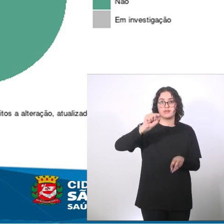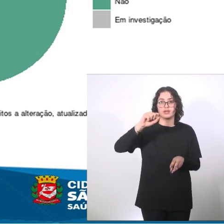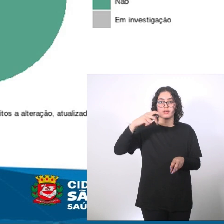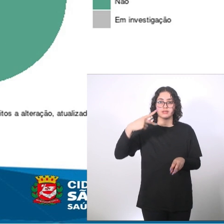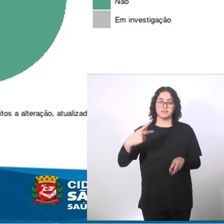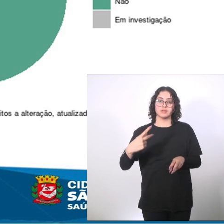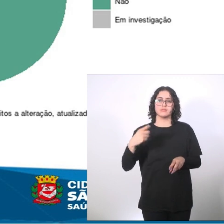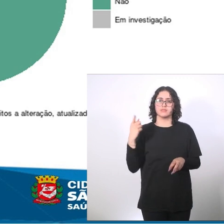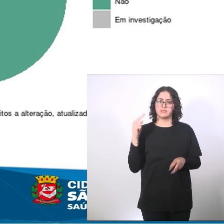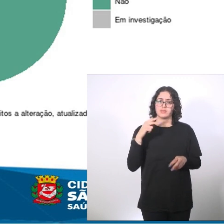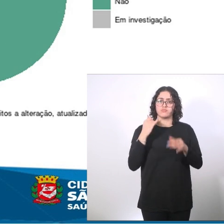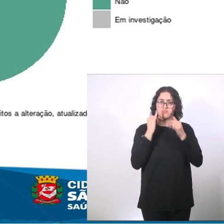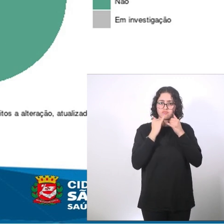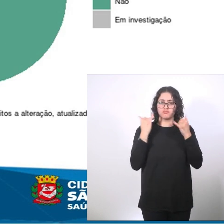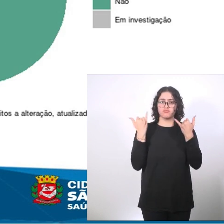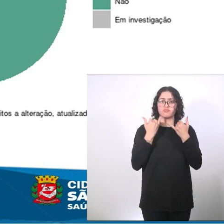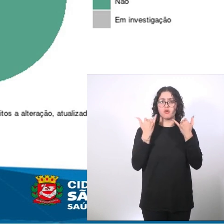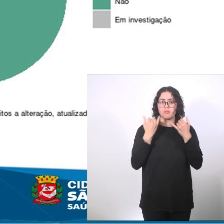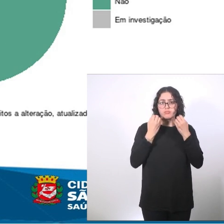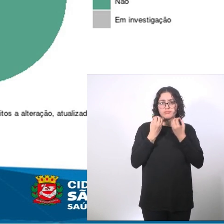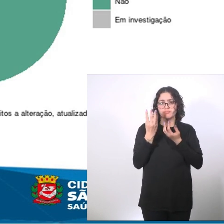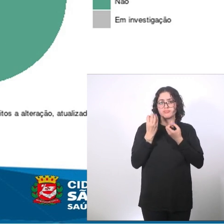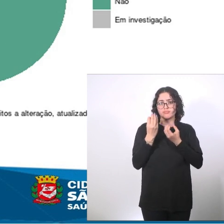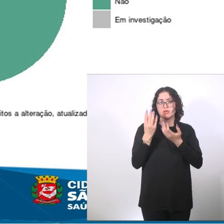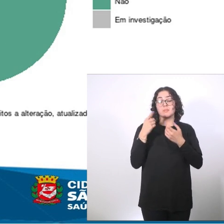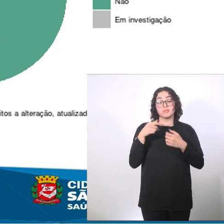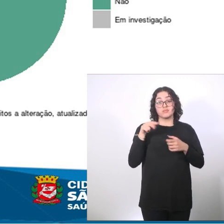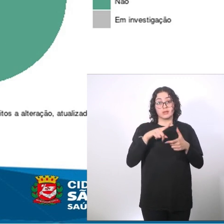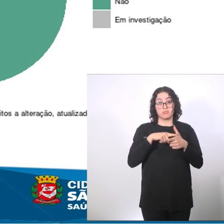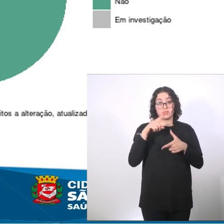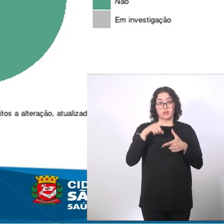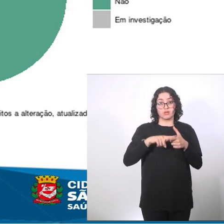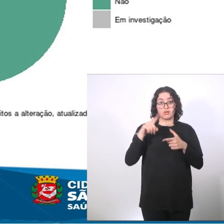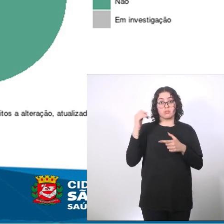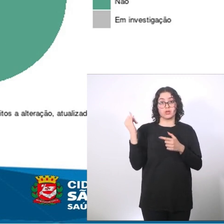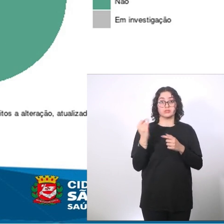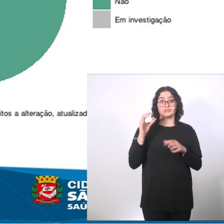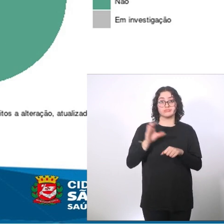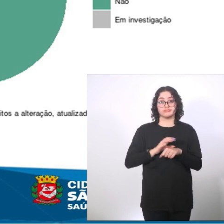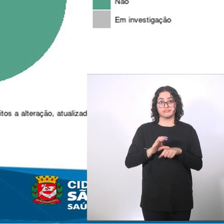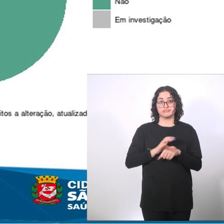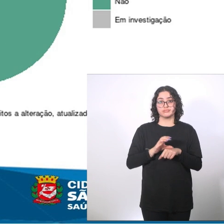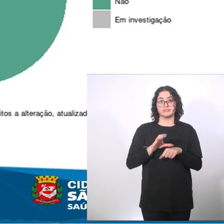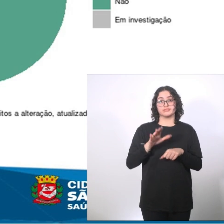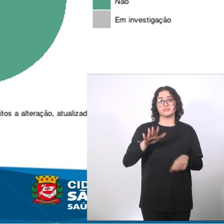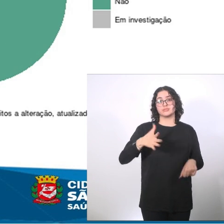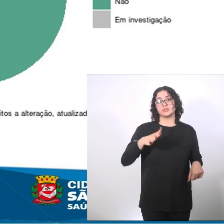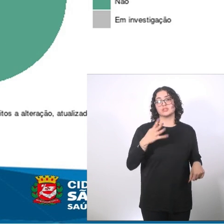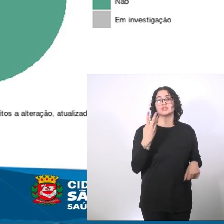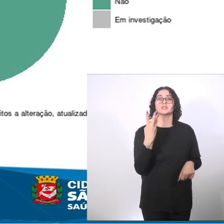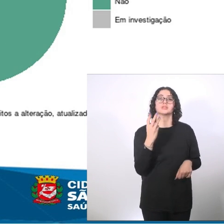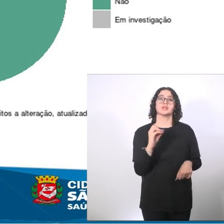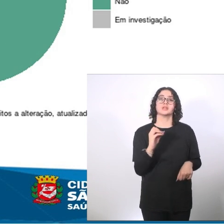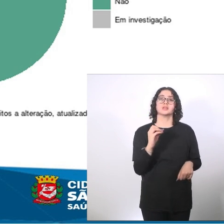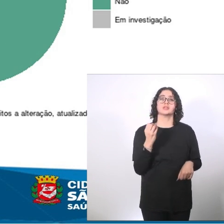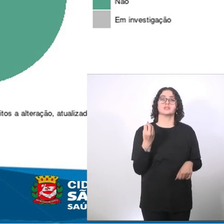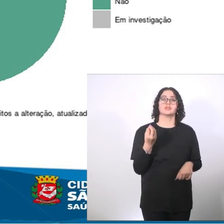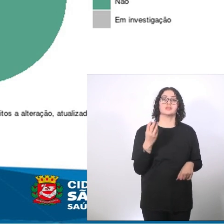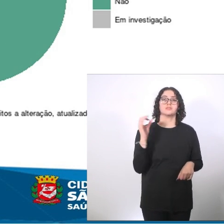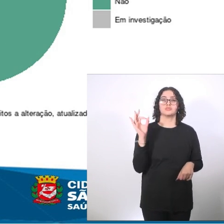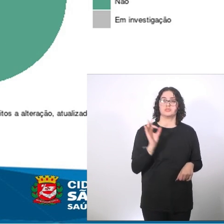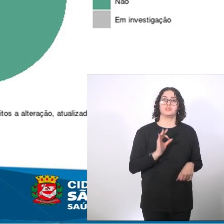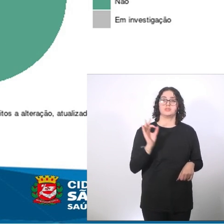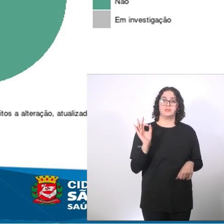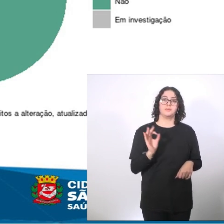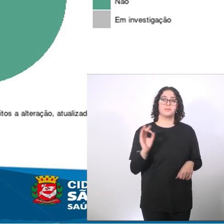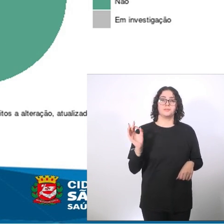Vocês observam aqui que nós ainda temos um percentual importante em cinza, em torno de 30%, acima de